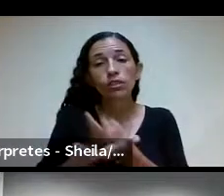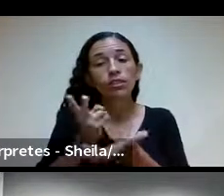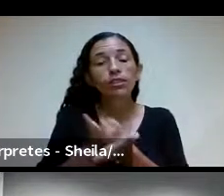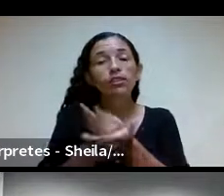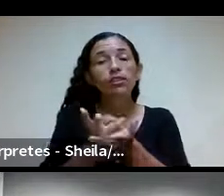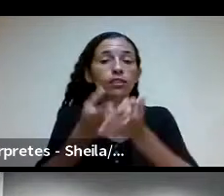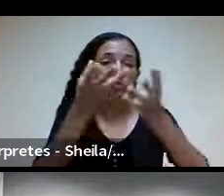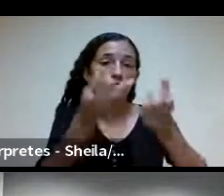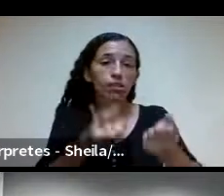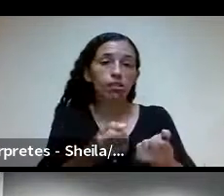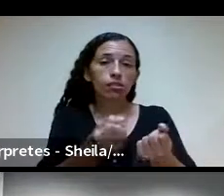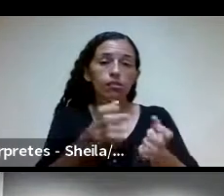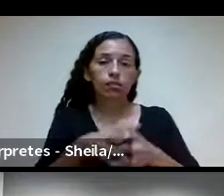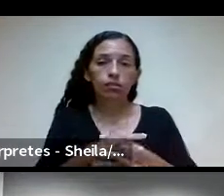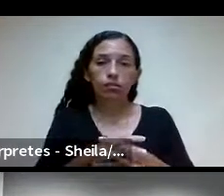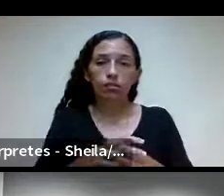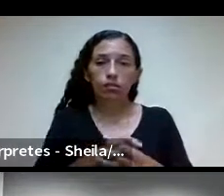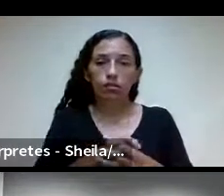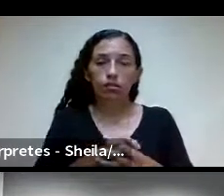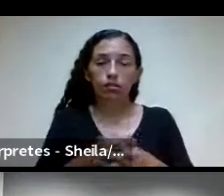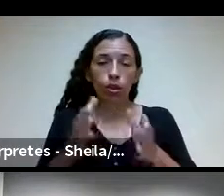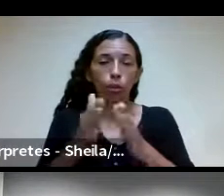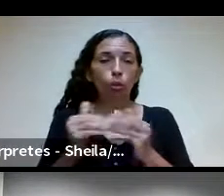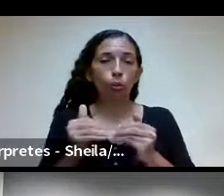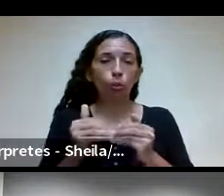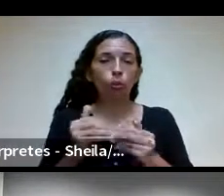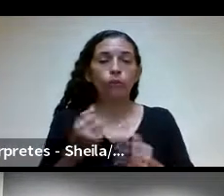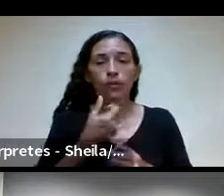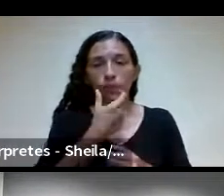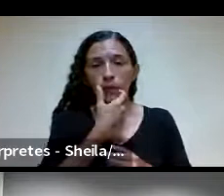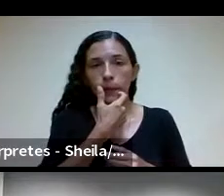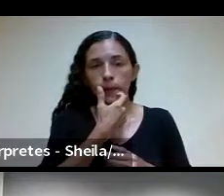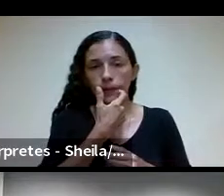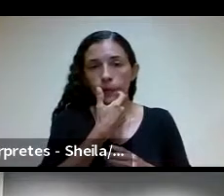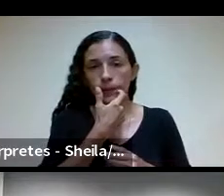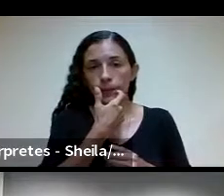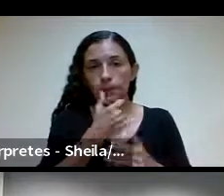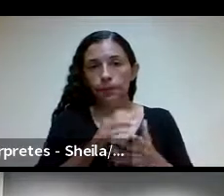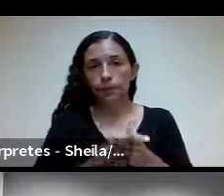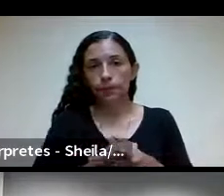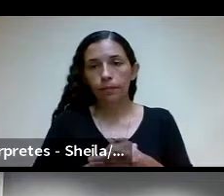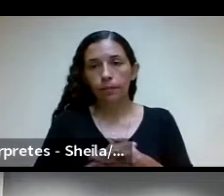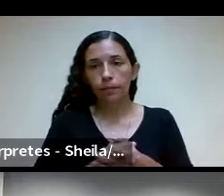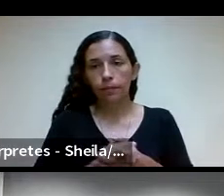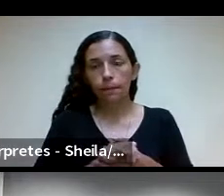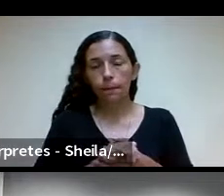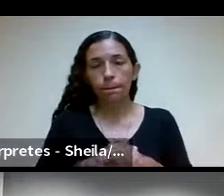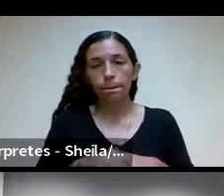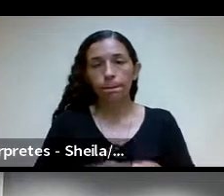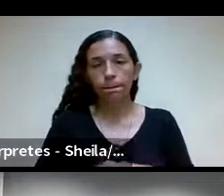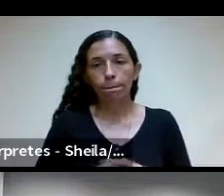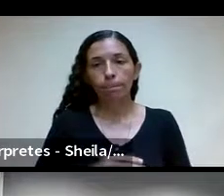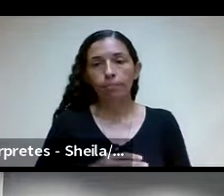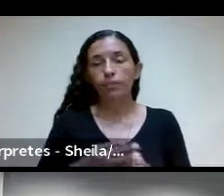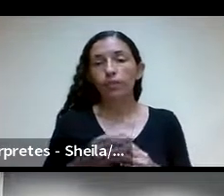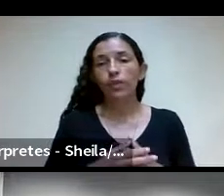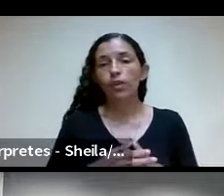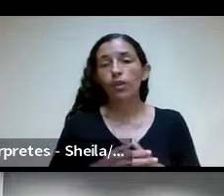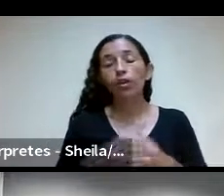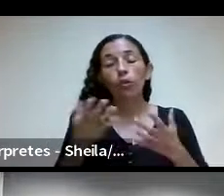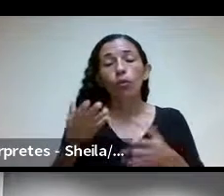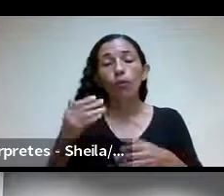da requisição, no caso, a favor da prorrogação da requisição, né? Obrigado. Como foi dito, meu voto